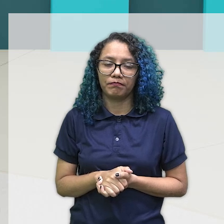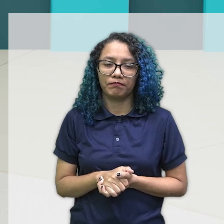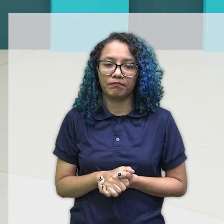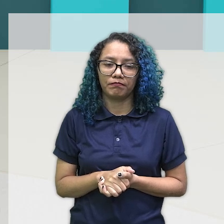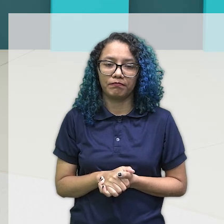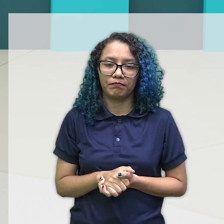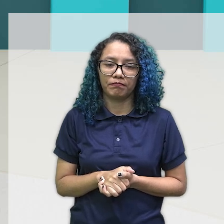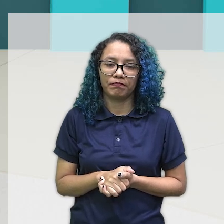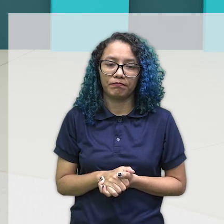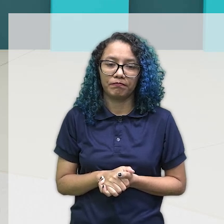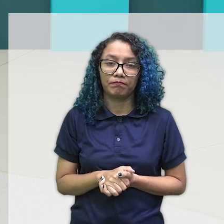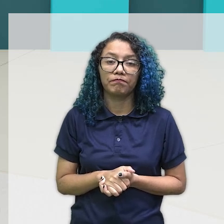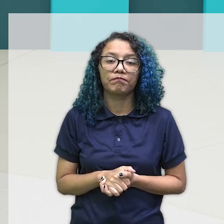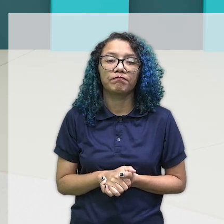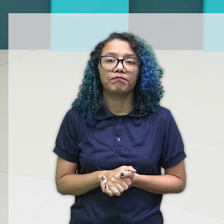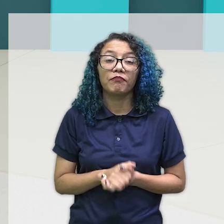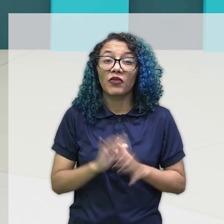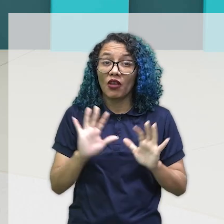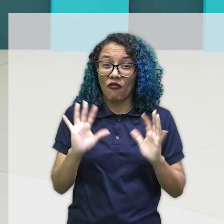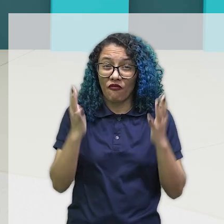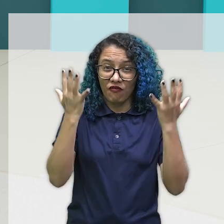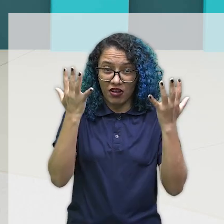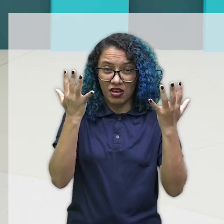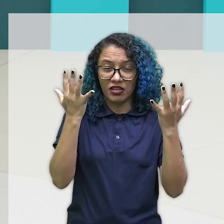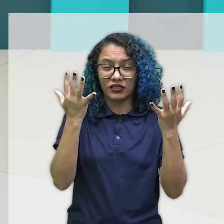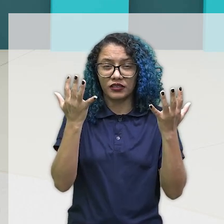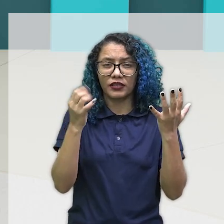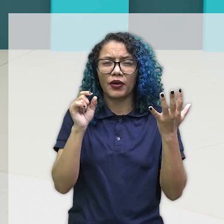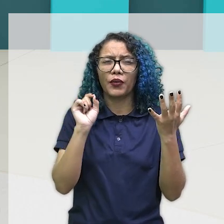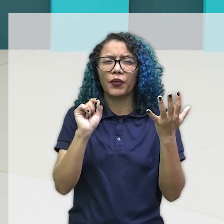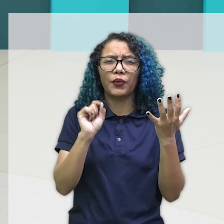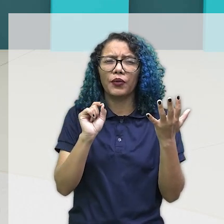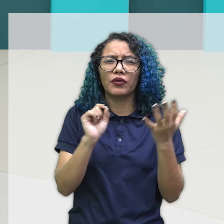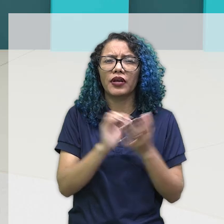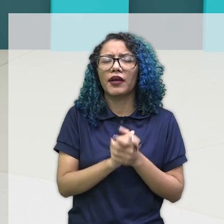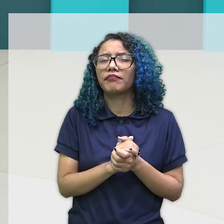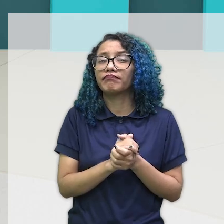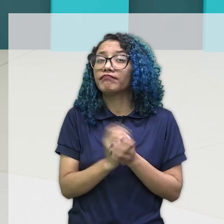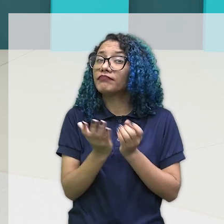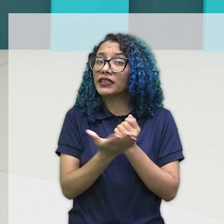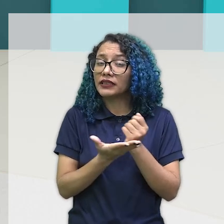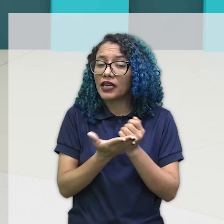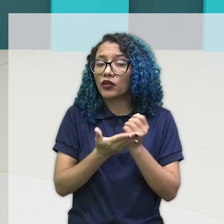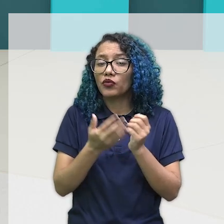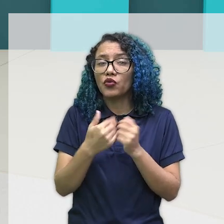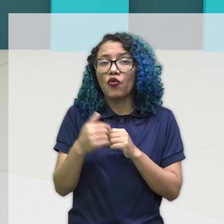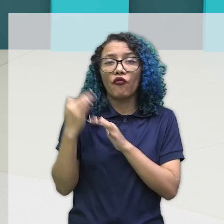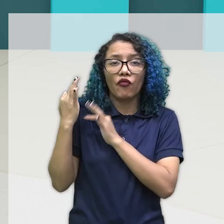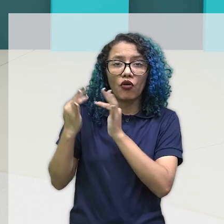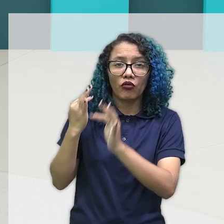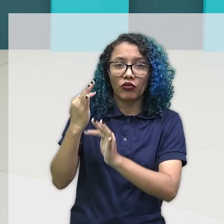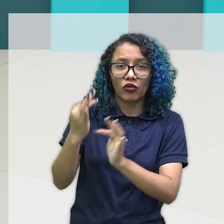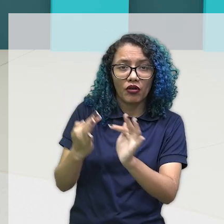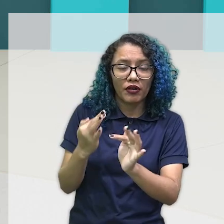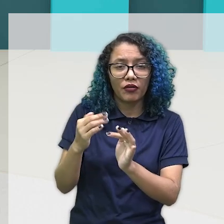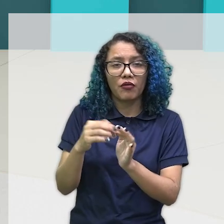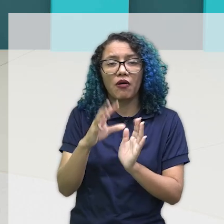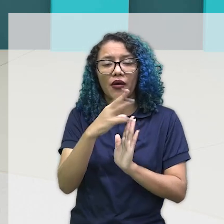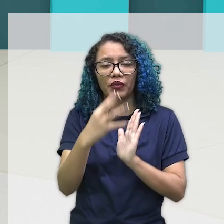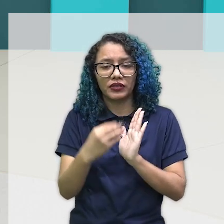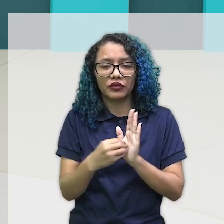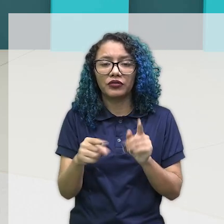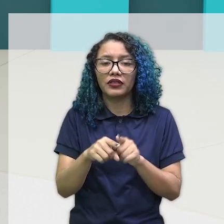baseado aí no folclore amazônico e nas lendas das culturas indígenas,